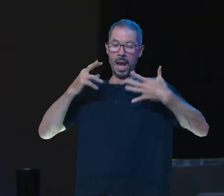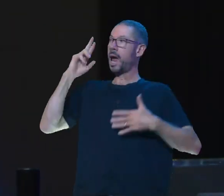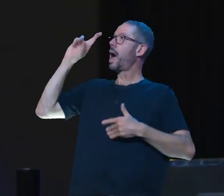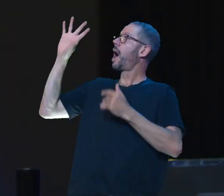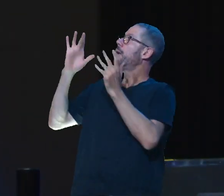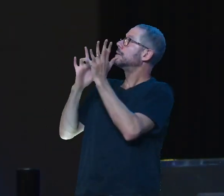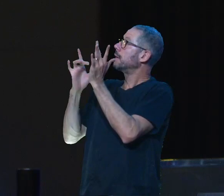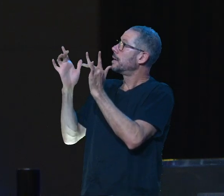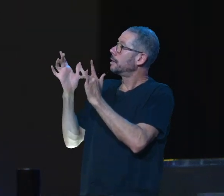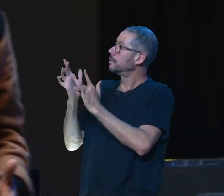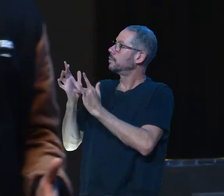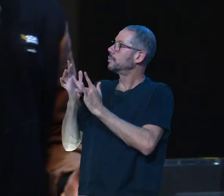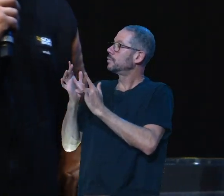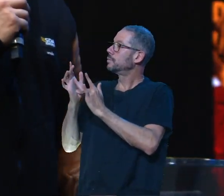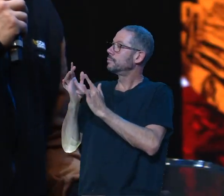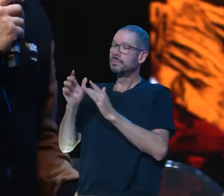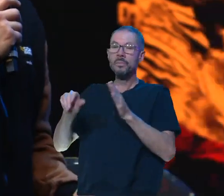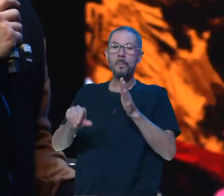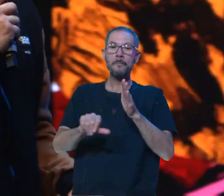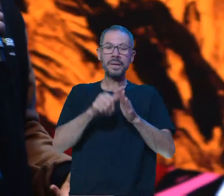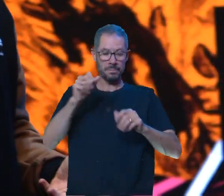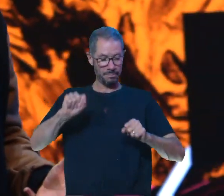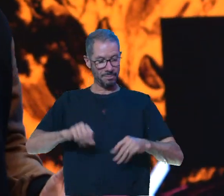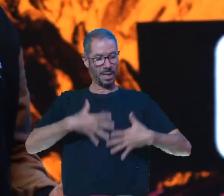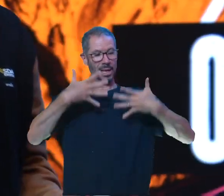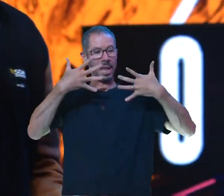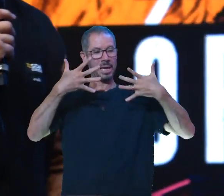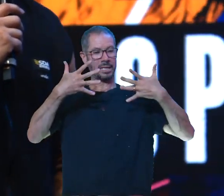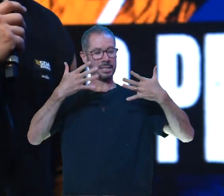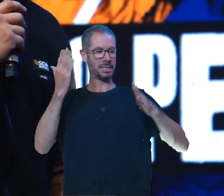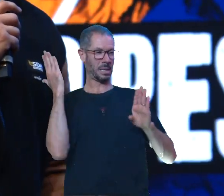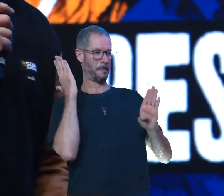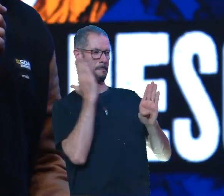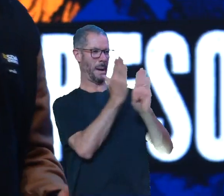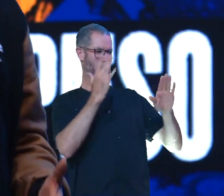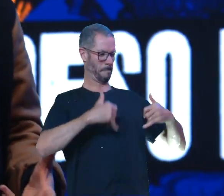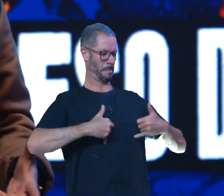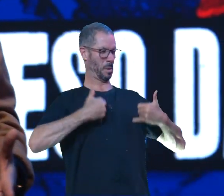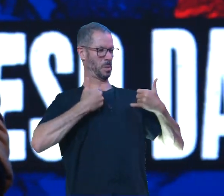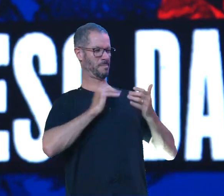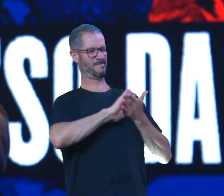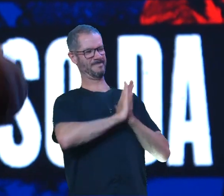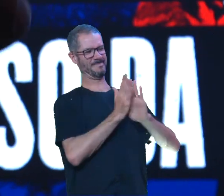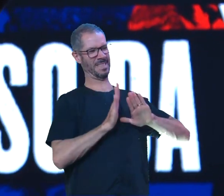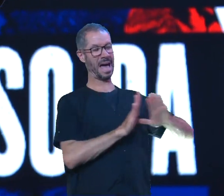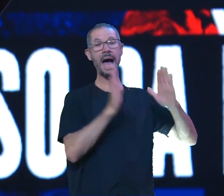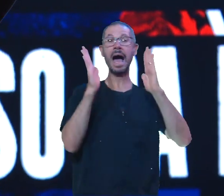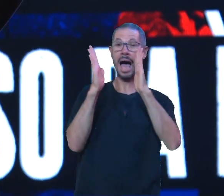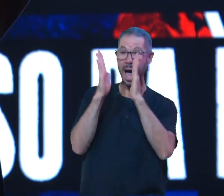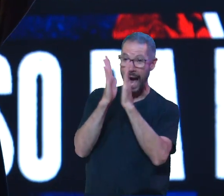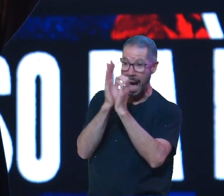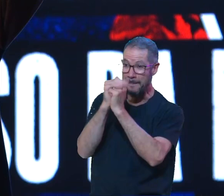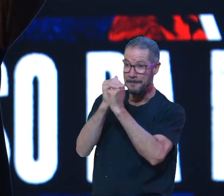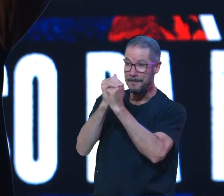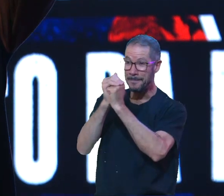Jesus. Primeiro milagre, quebrou o orgulho. Amém, irmão? Recebe essa